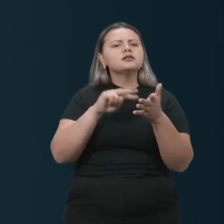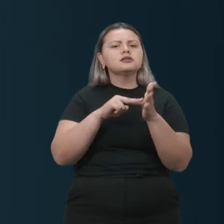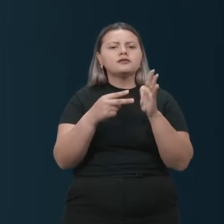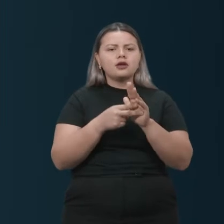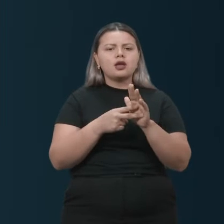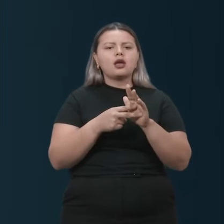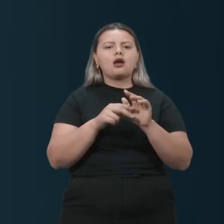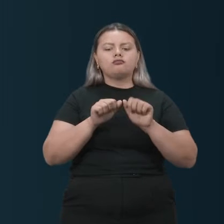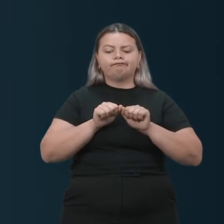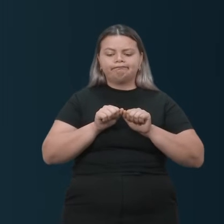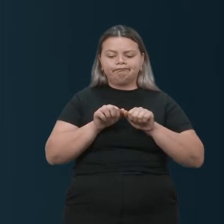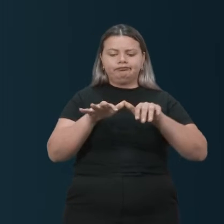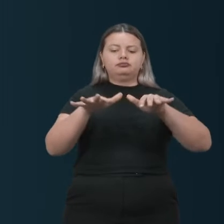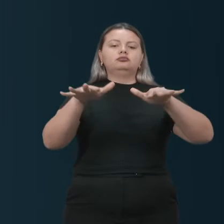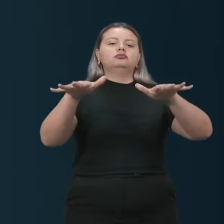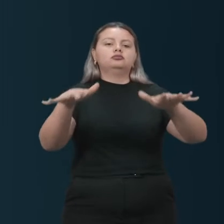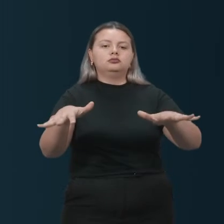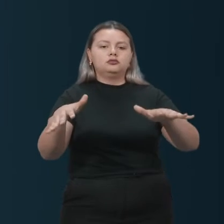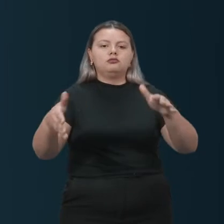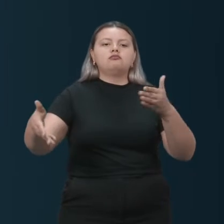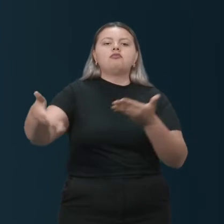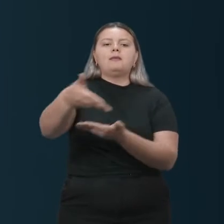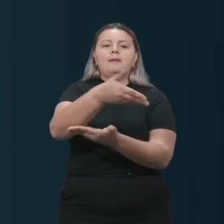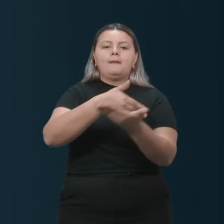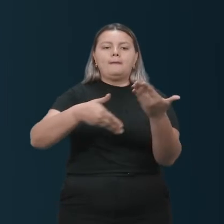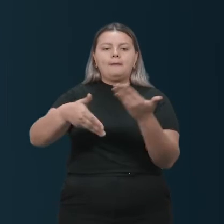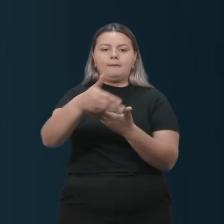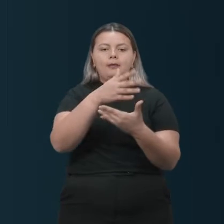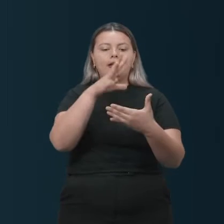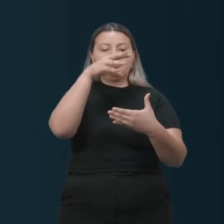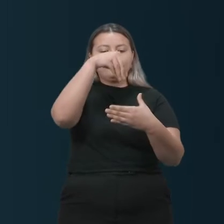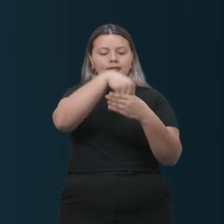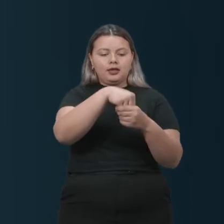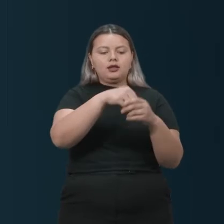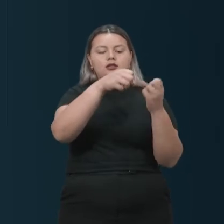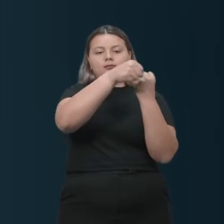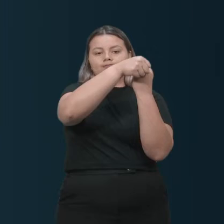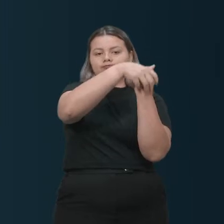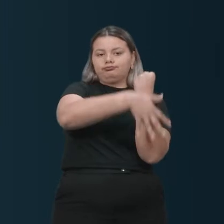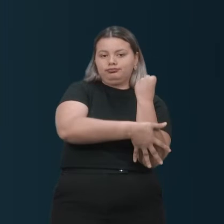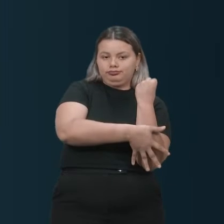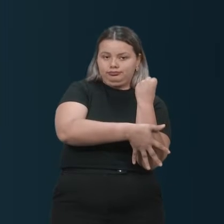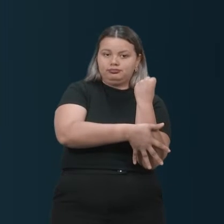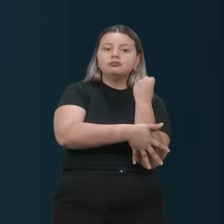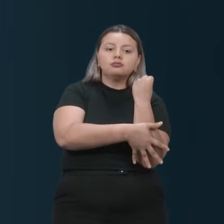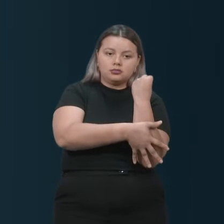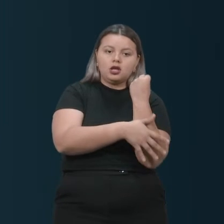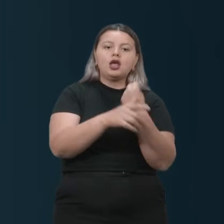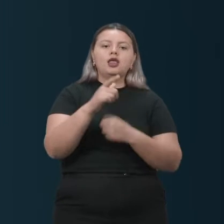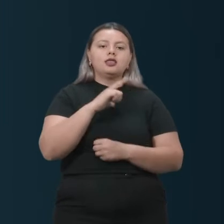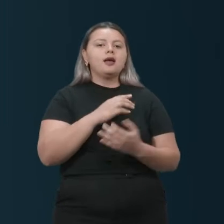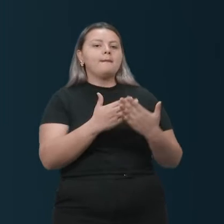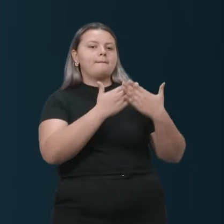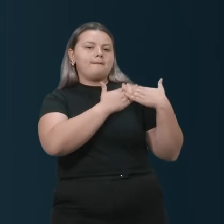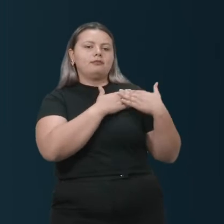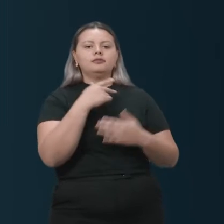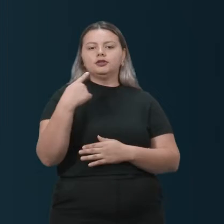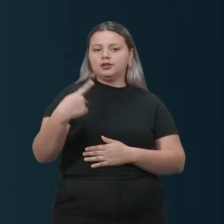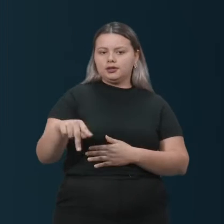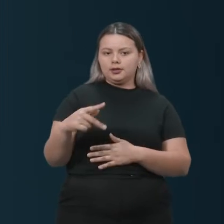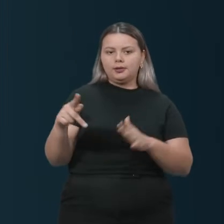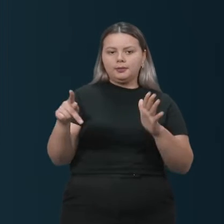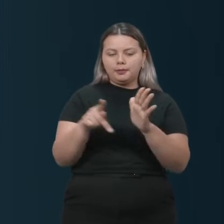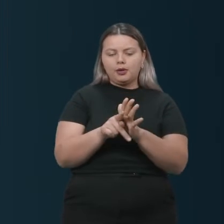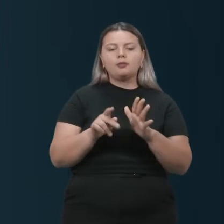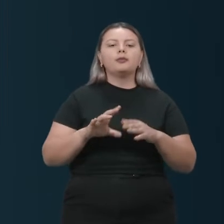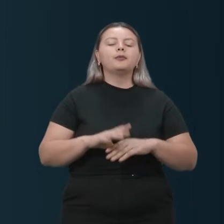significam transmissores envolvidos com função nervosa. E essa é justamente a função dessas